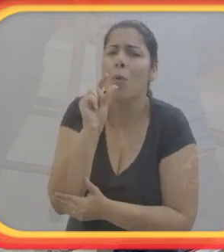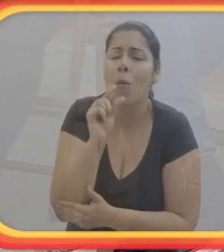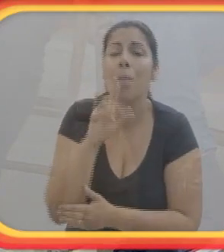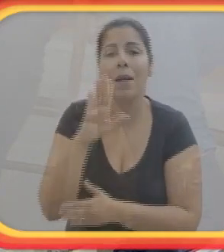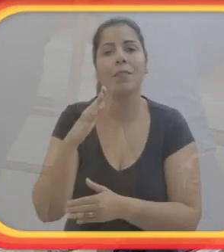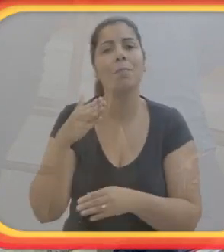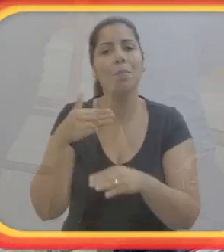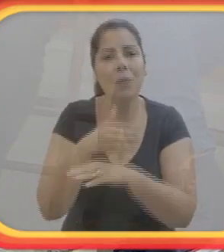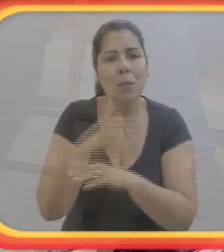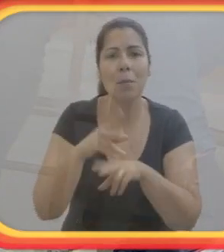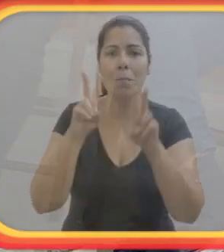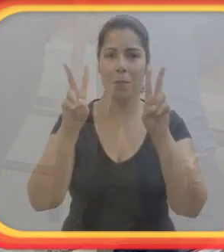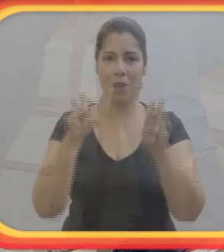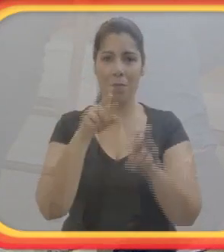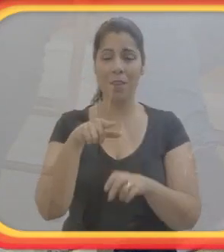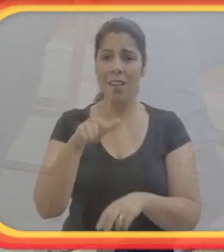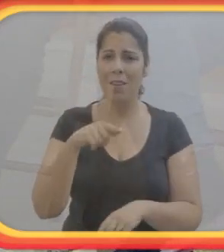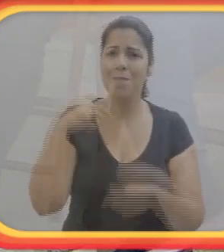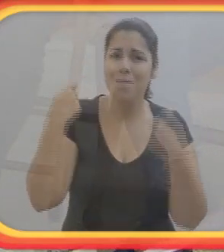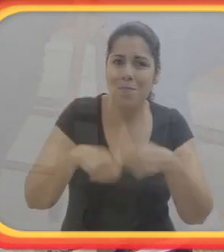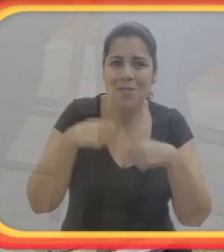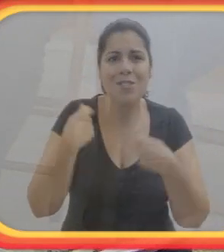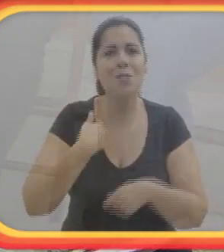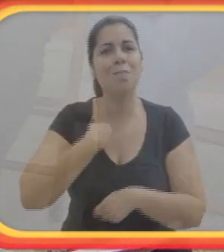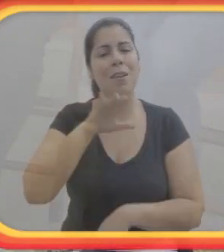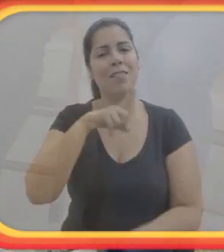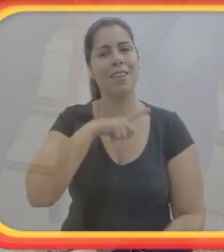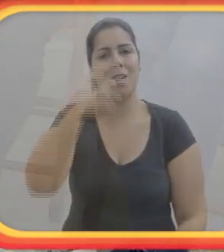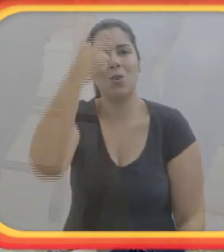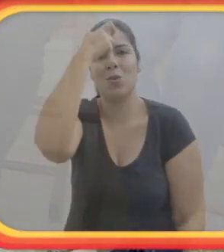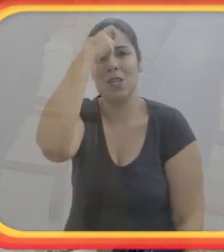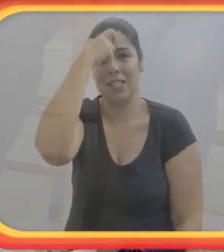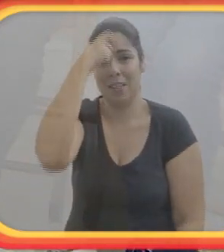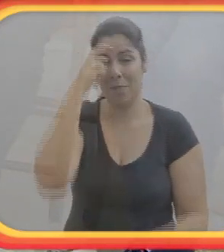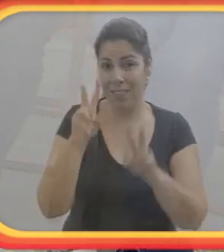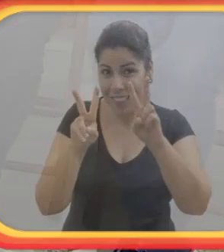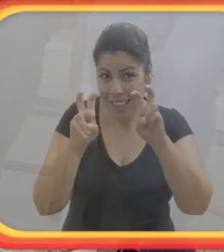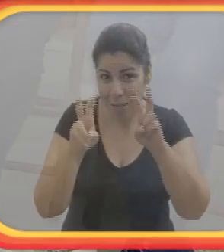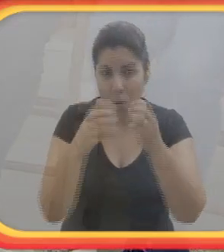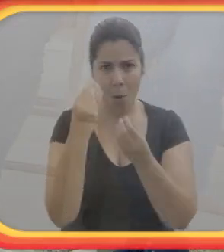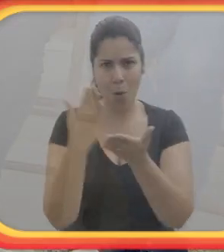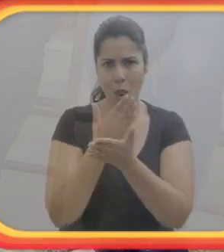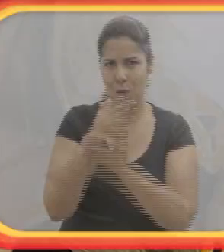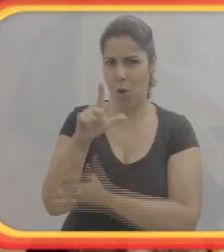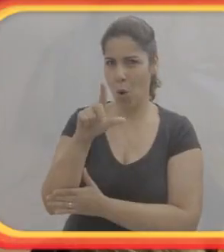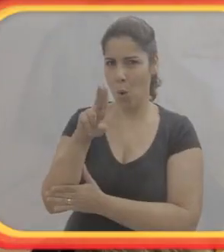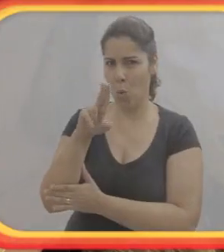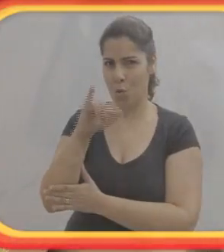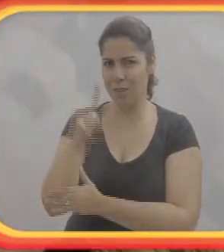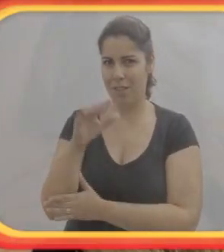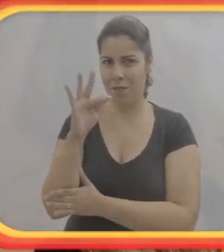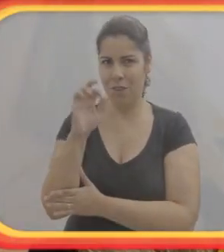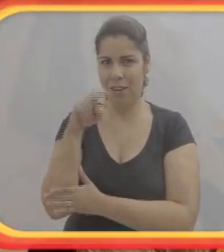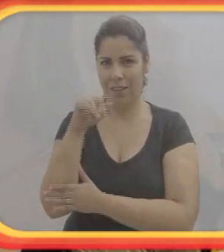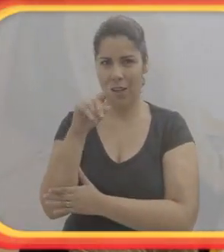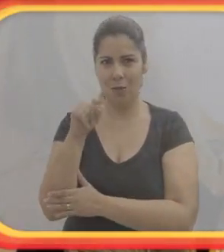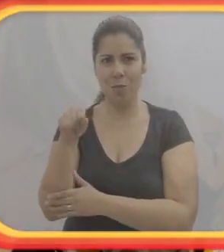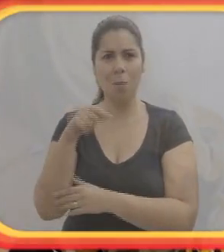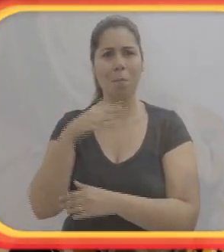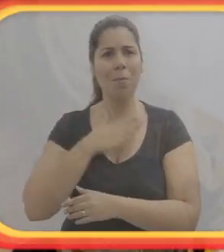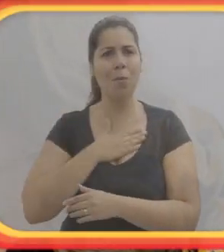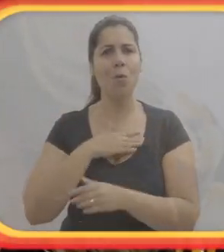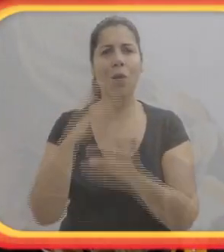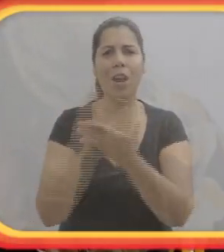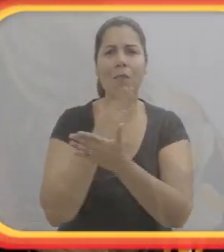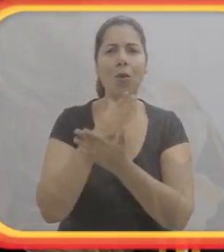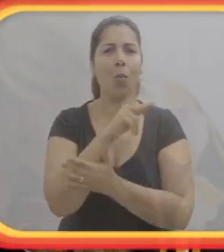pouco, parcialmente, né, sobre o tema. Então, é preciso ainda haver conscientização, temas como o livro